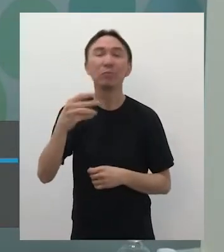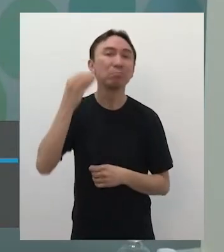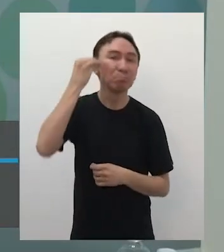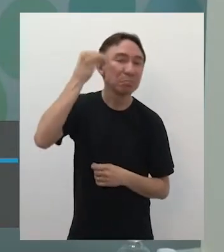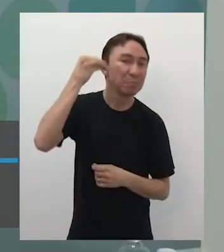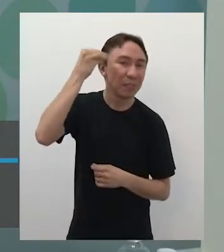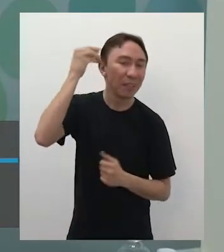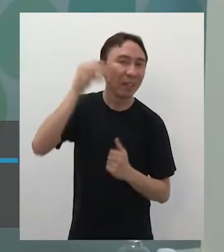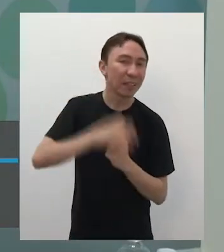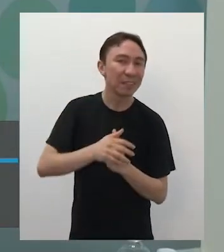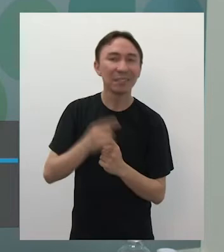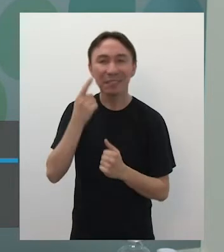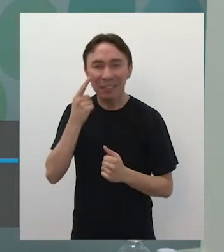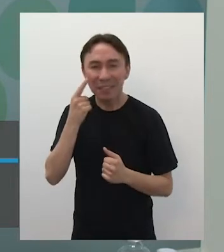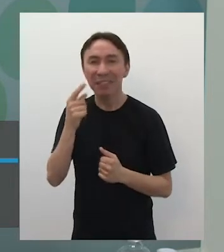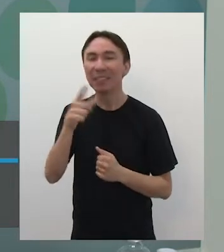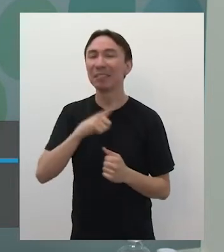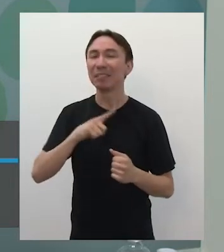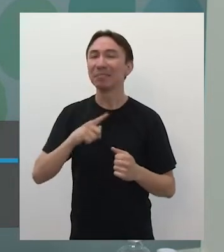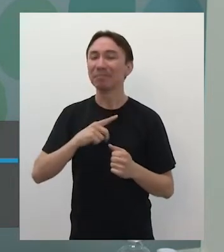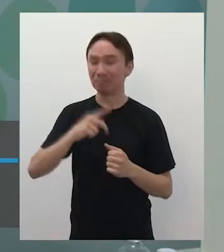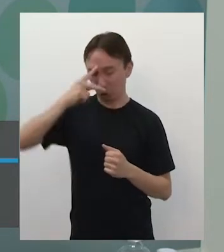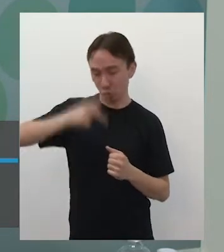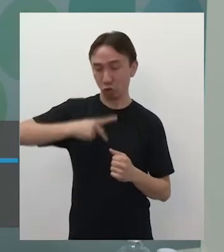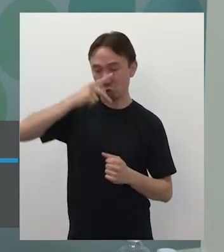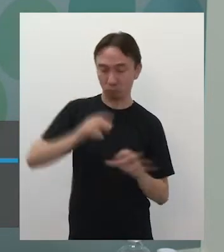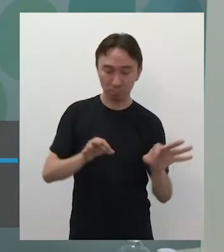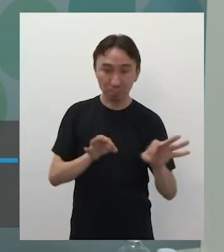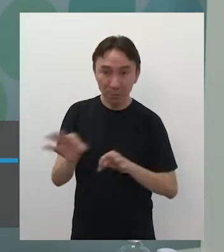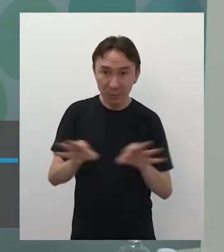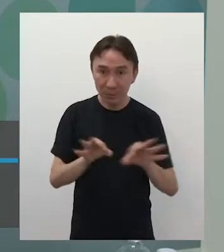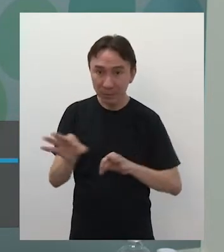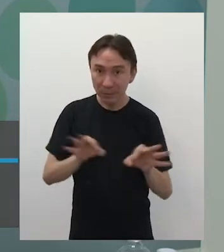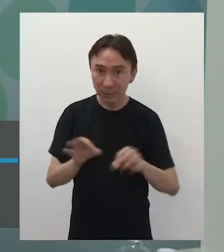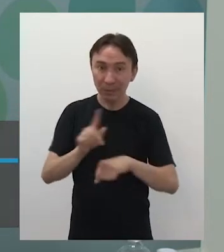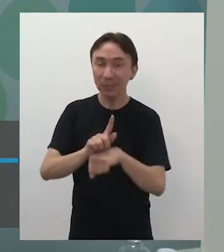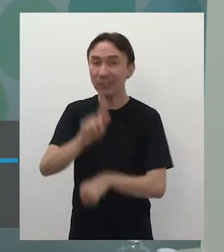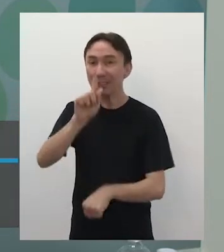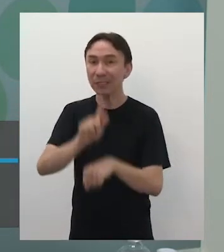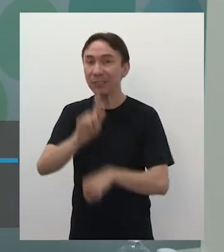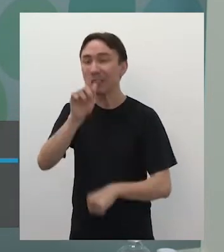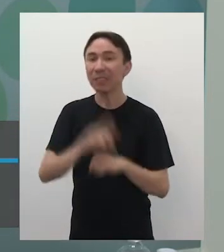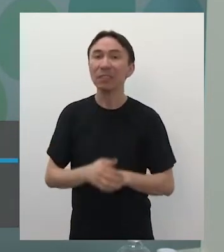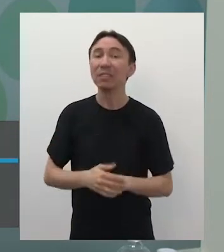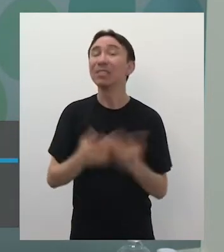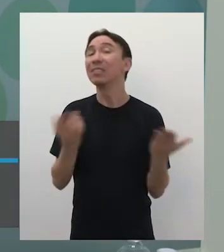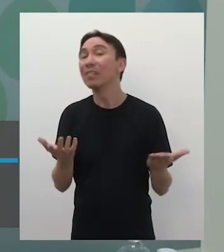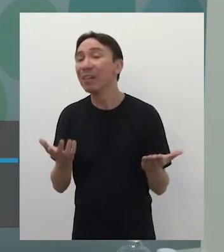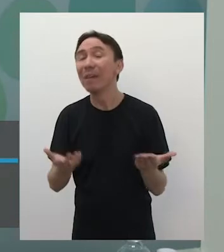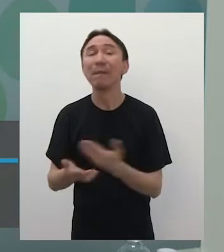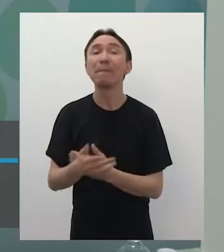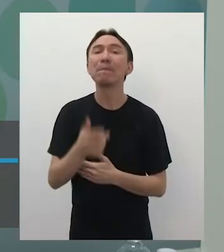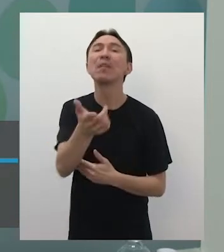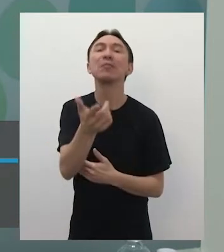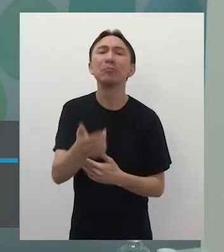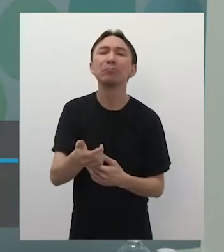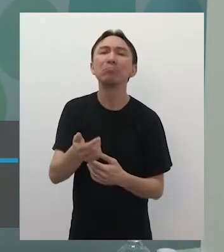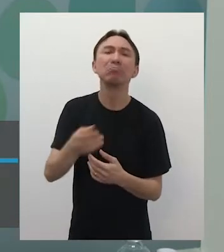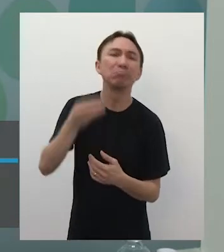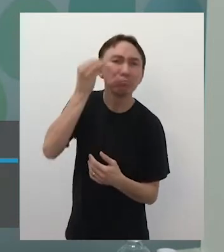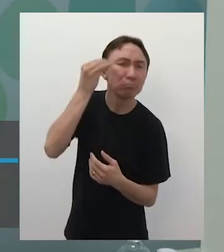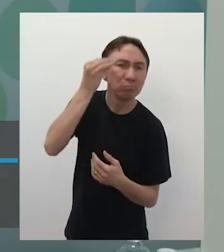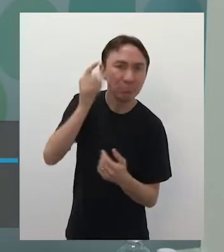a oportunidade e até a próxima. Simone, muito obrigada pelo seu depoimento aí, trazer